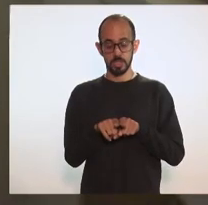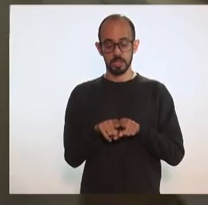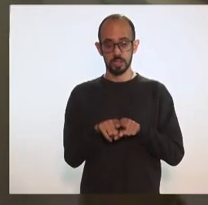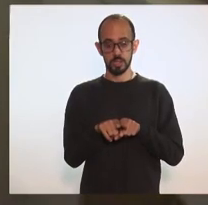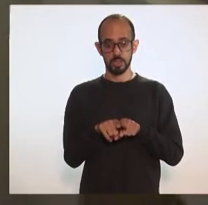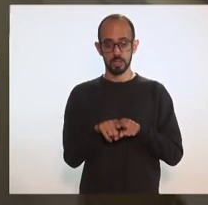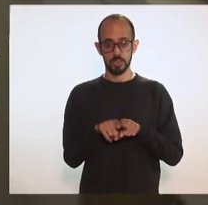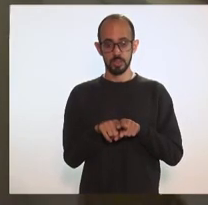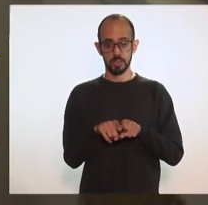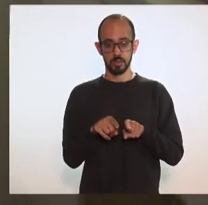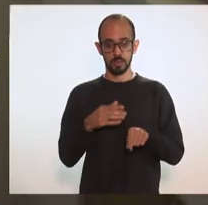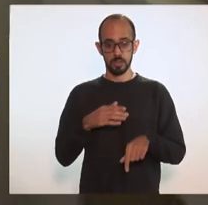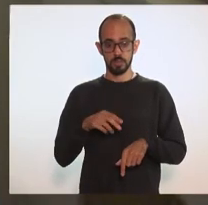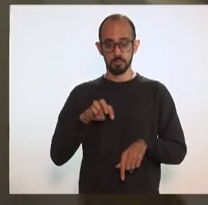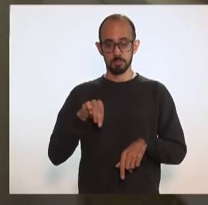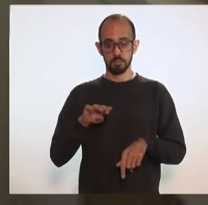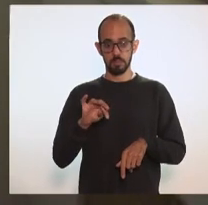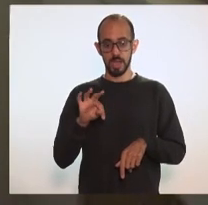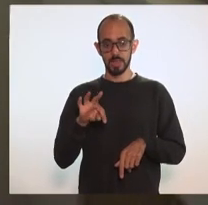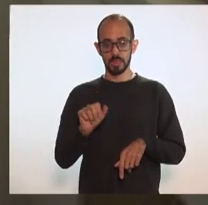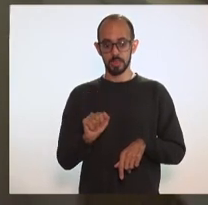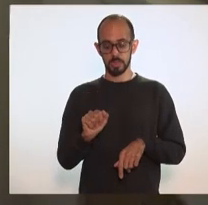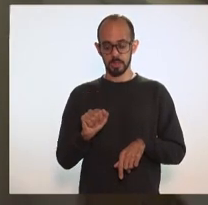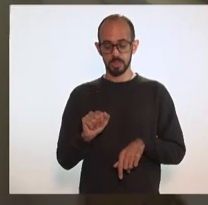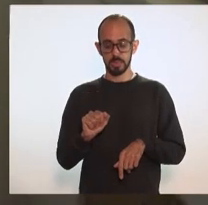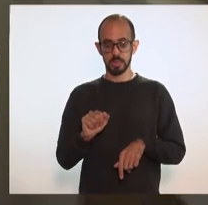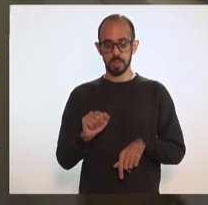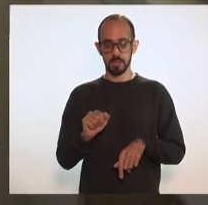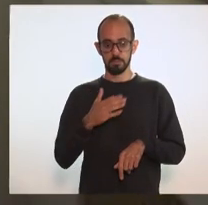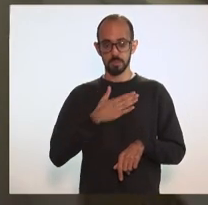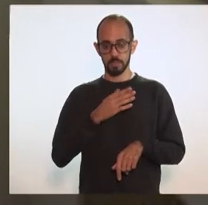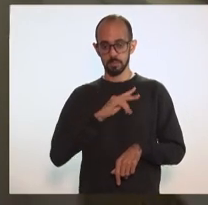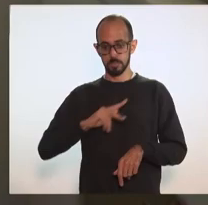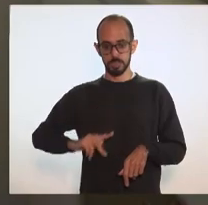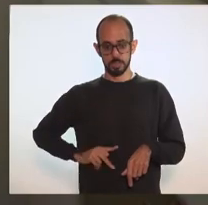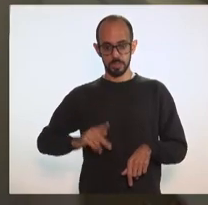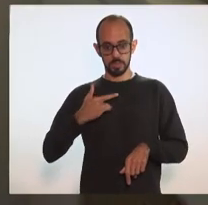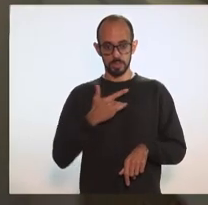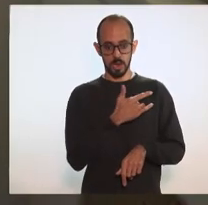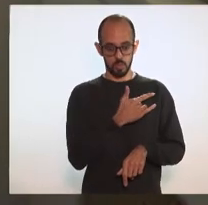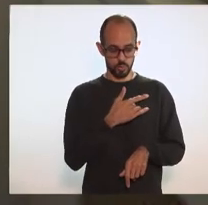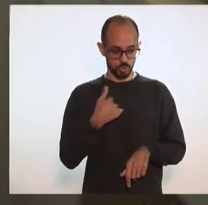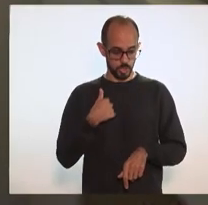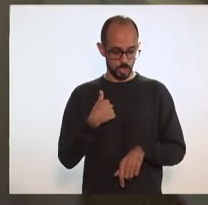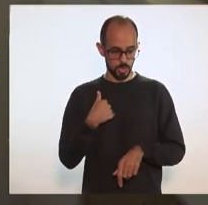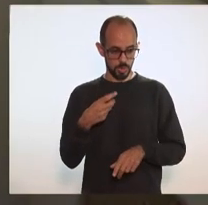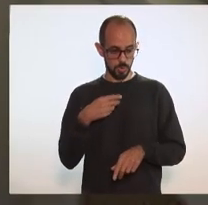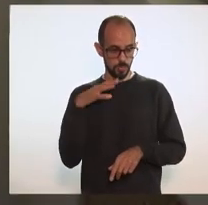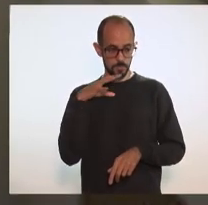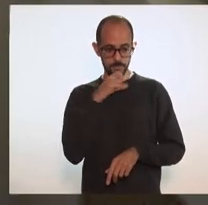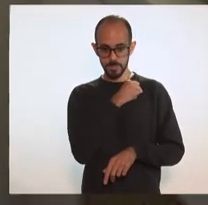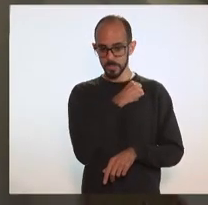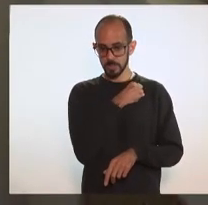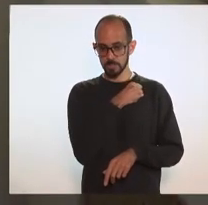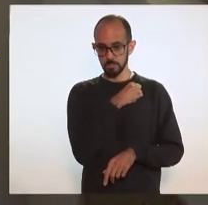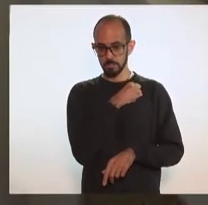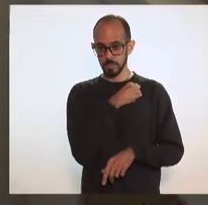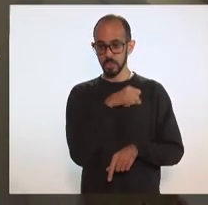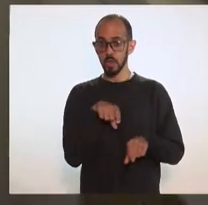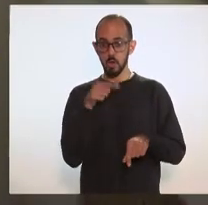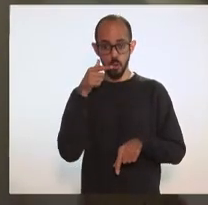minha presidente da Comissão de saúde Oi e Eu verifiquei na mídia no dia de